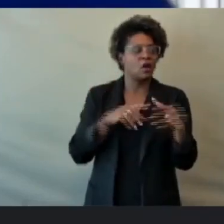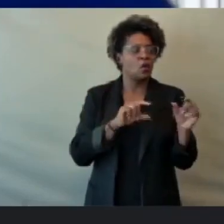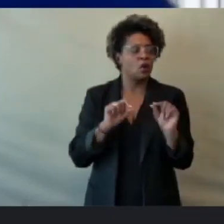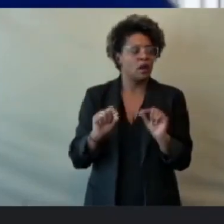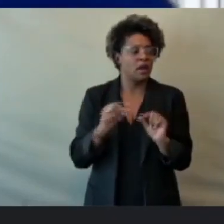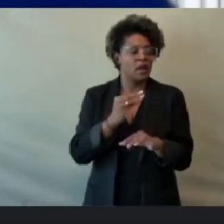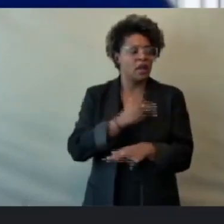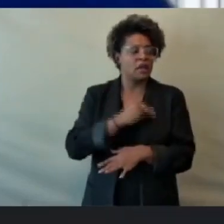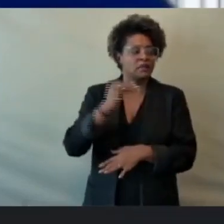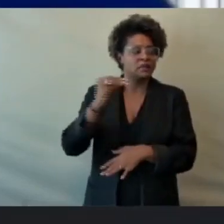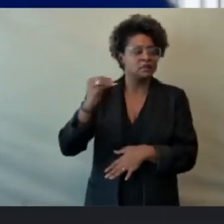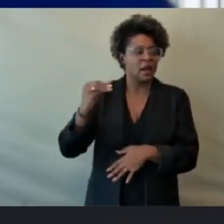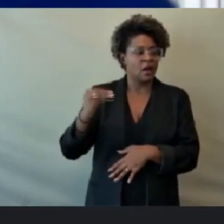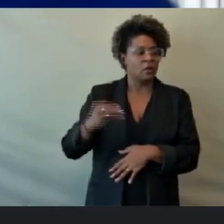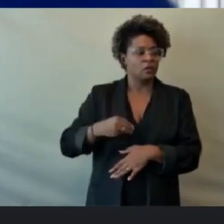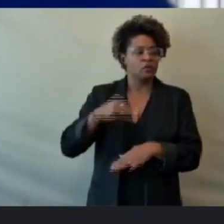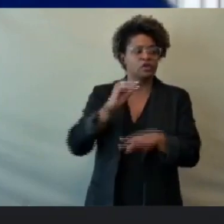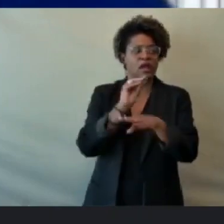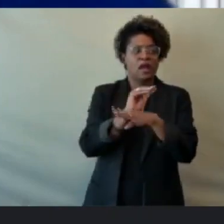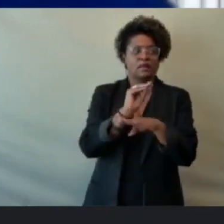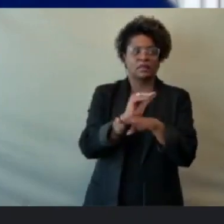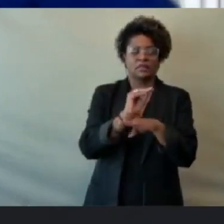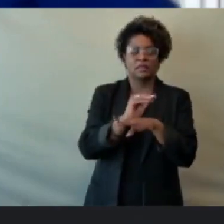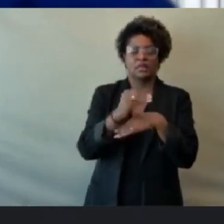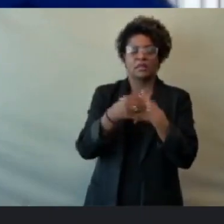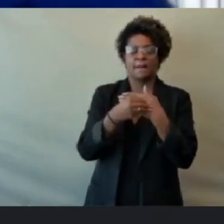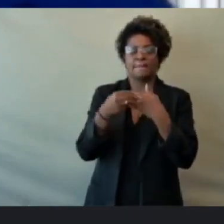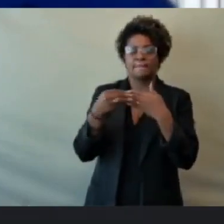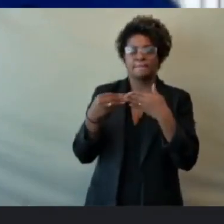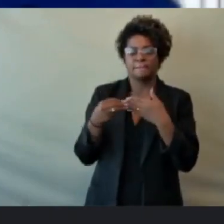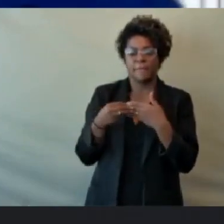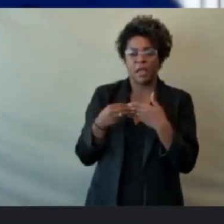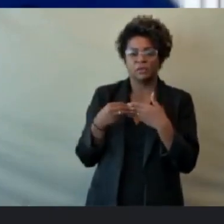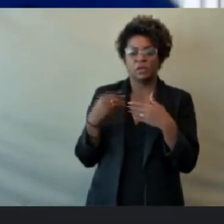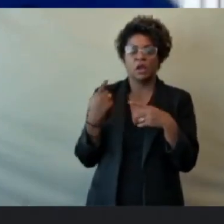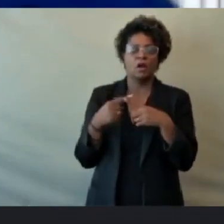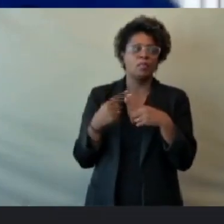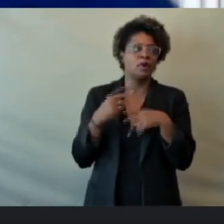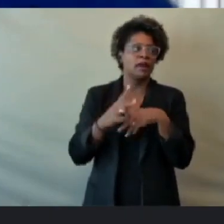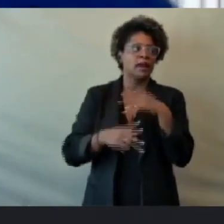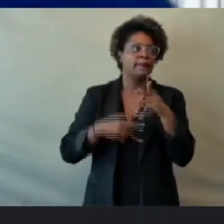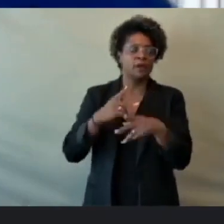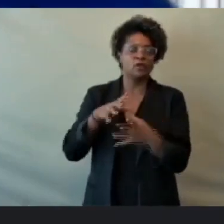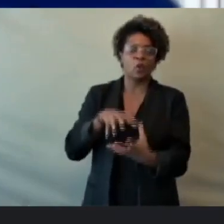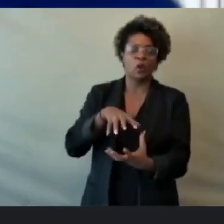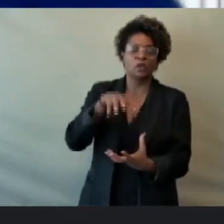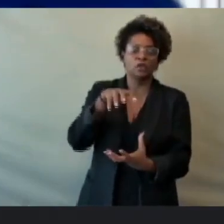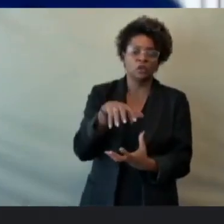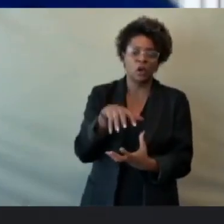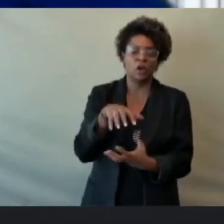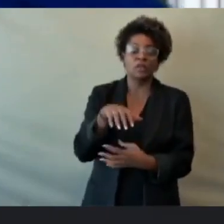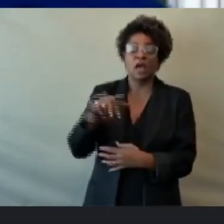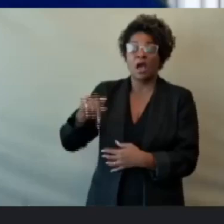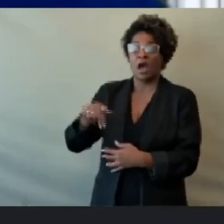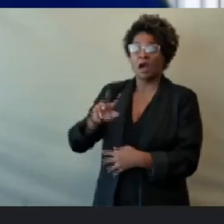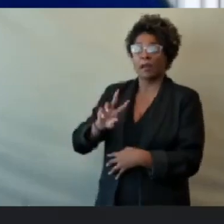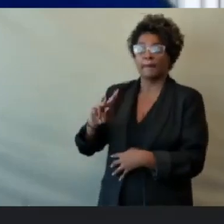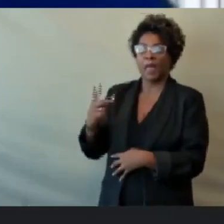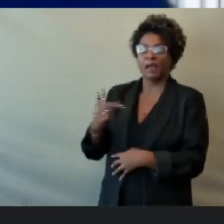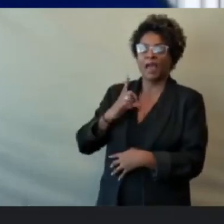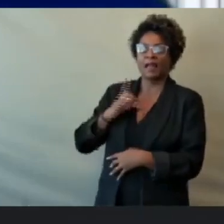médica. com a população idosa envelhecida, Belo Horizonte com um índice superior ao do país,